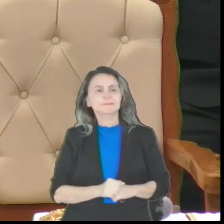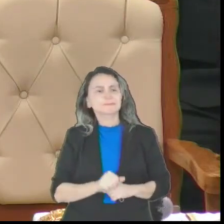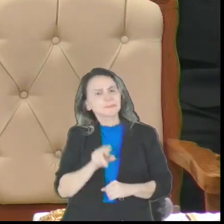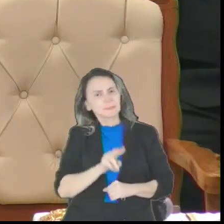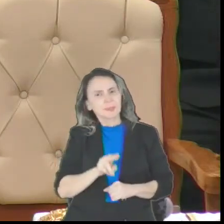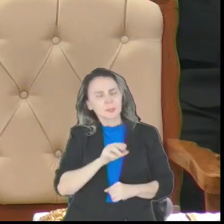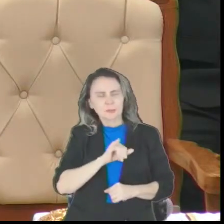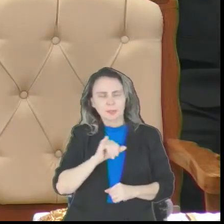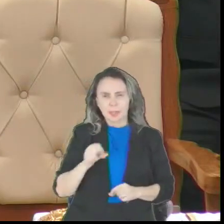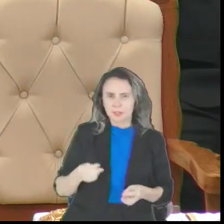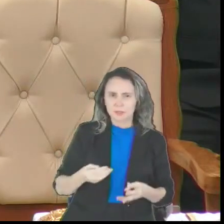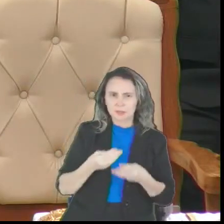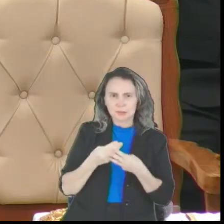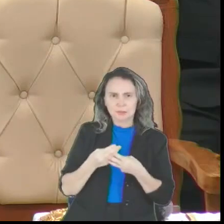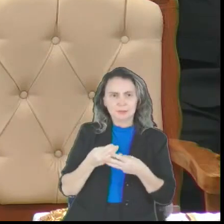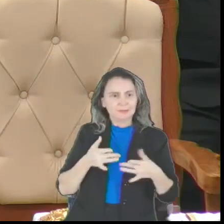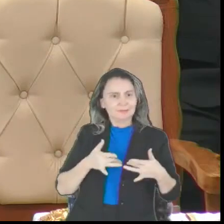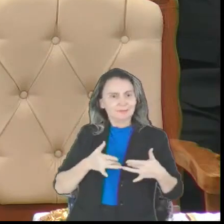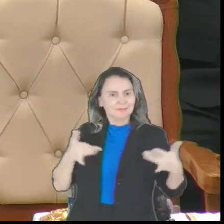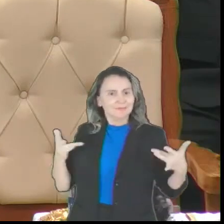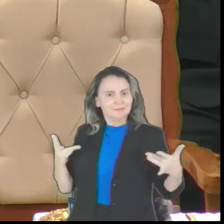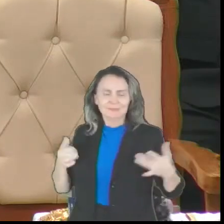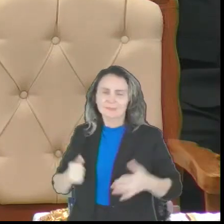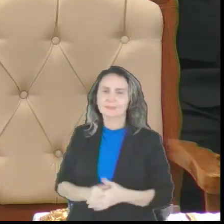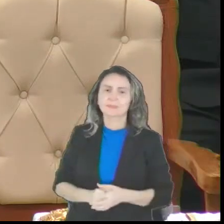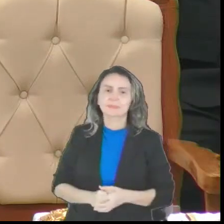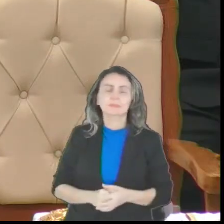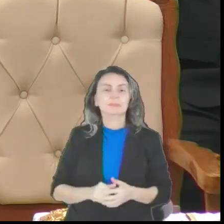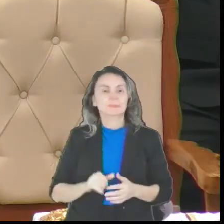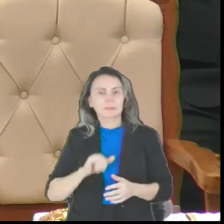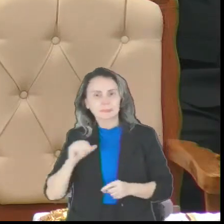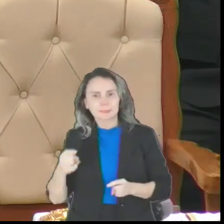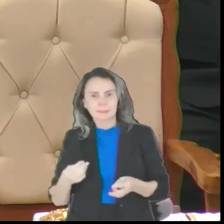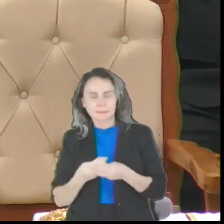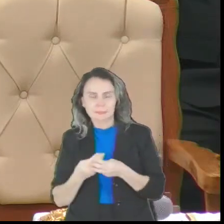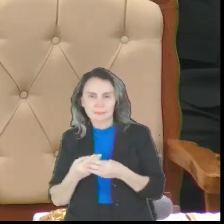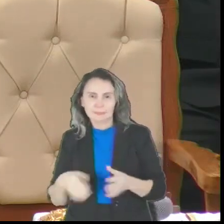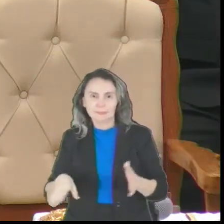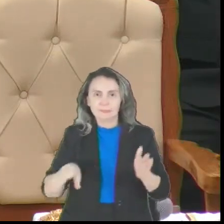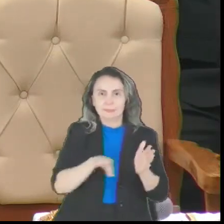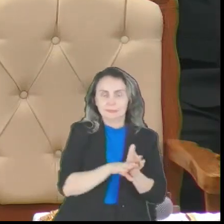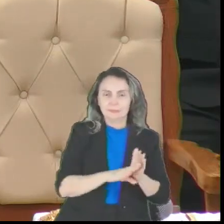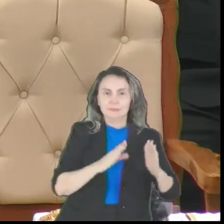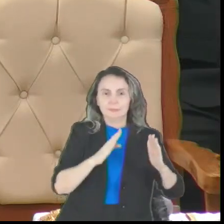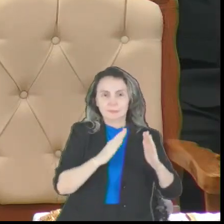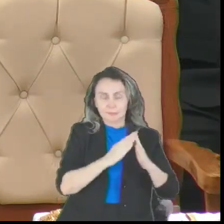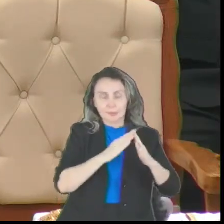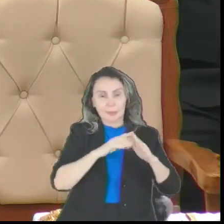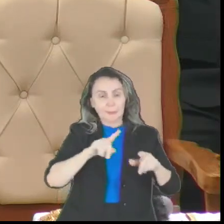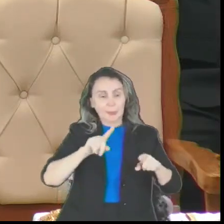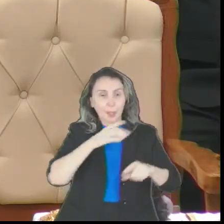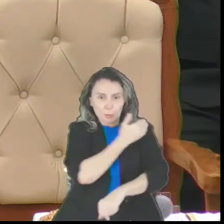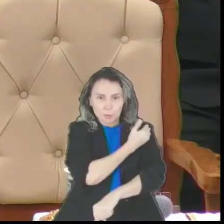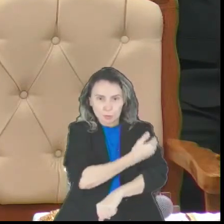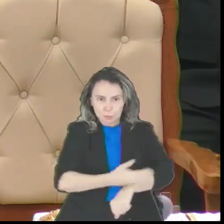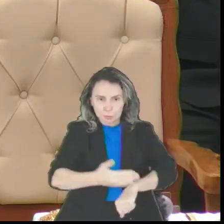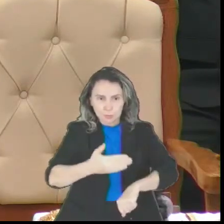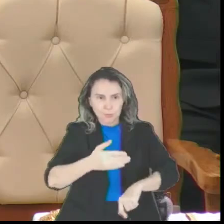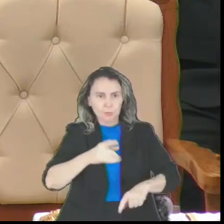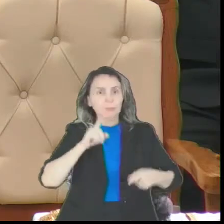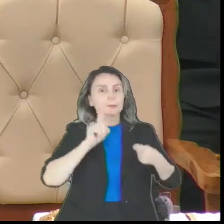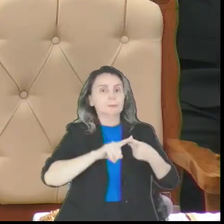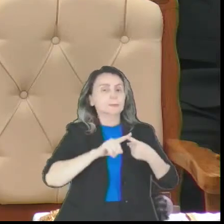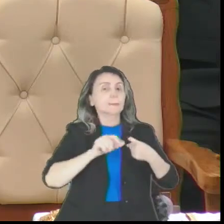da hospitalidade. Os judeus, quando chegavam na casa do outro, a primeira coisa para trazer a purificação